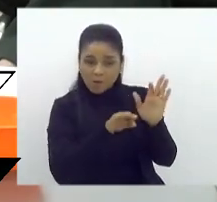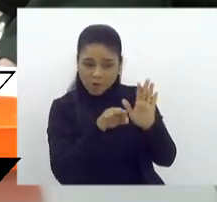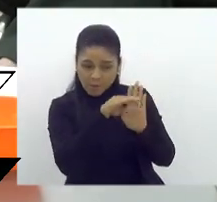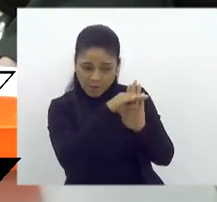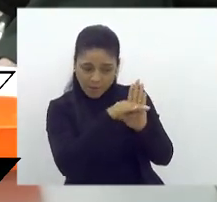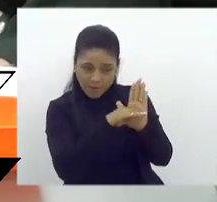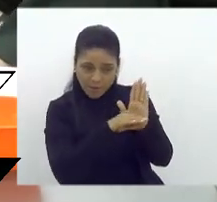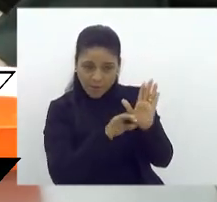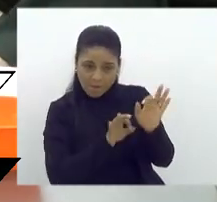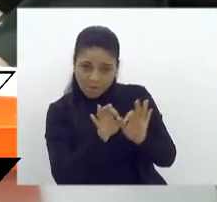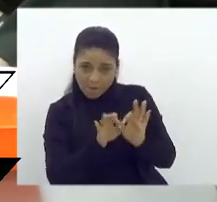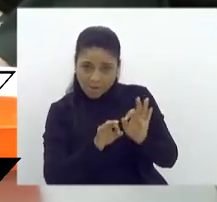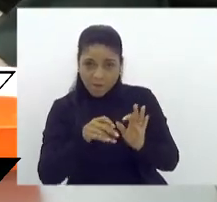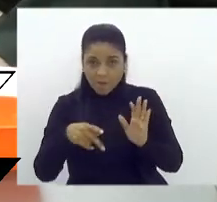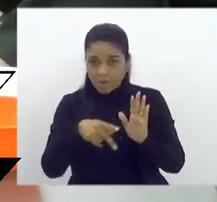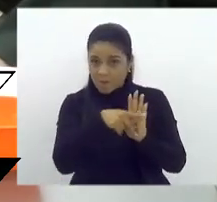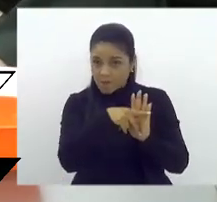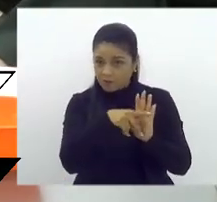países,